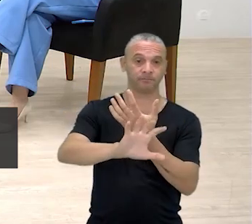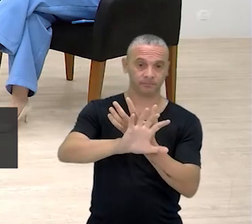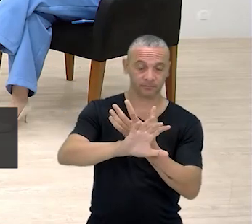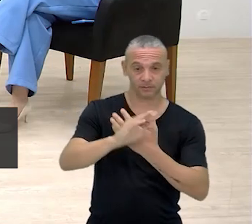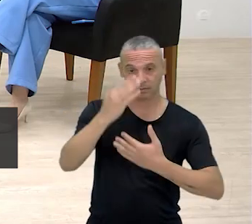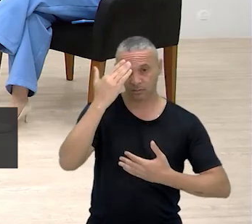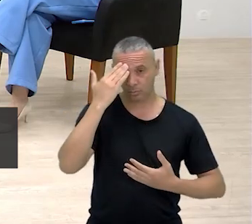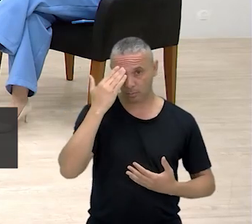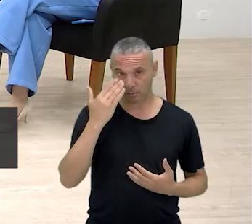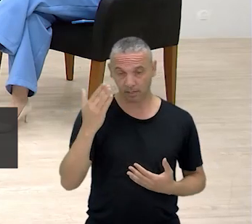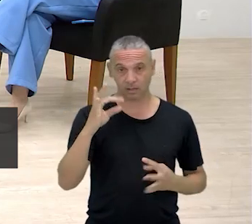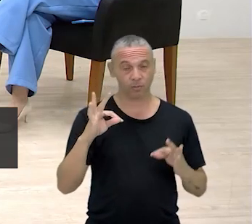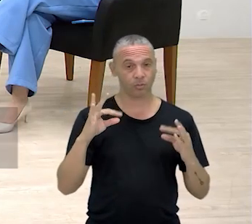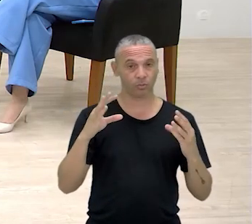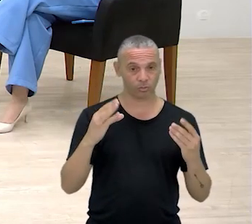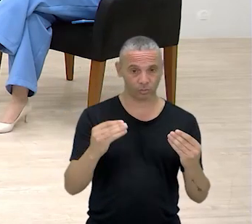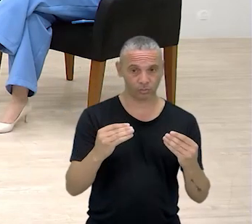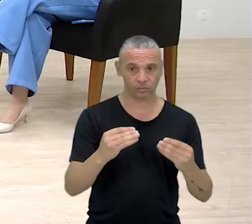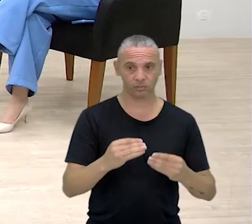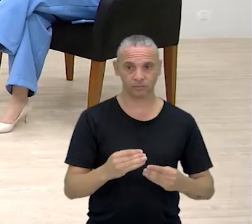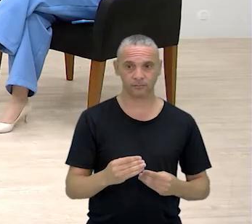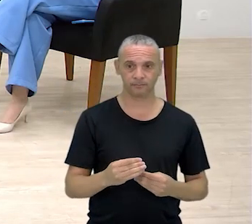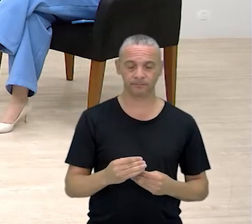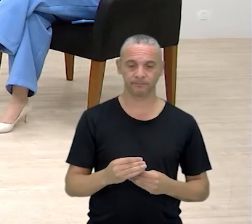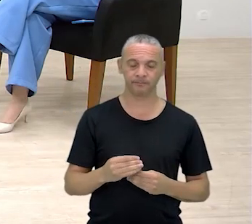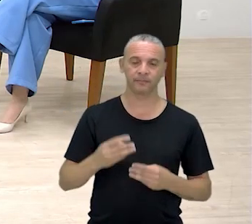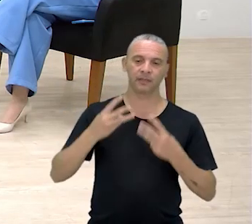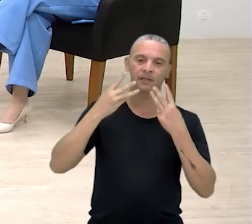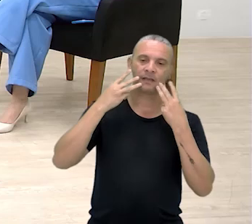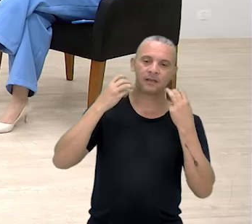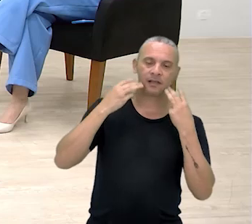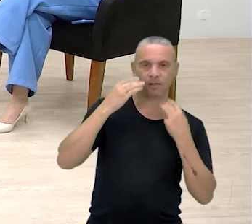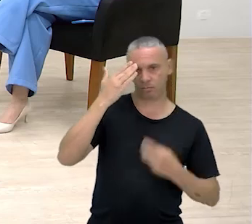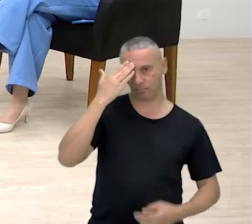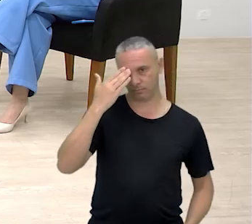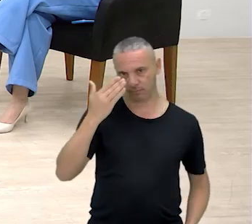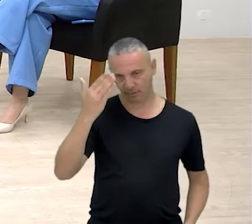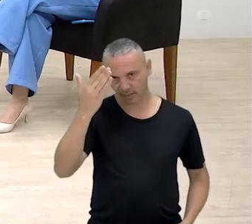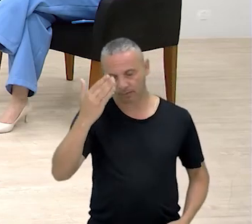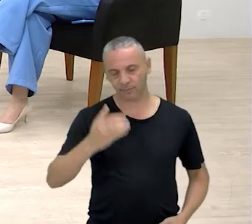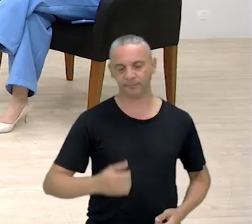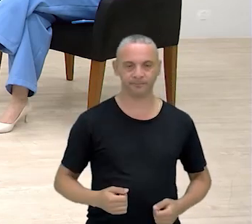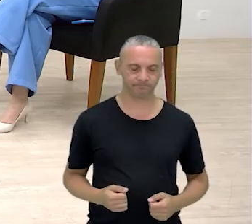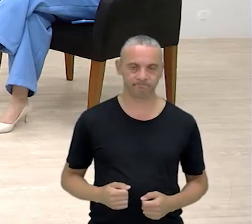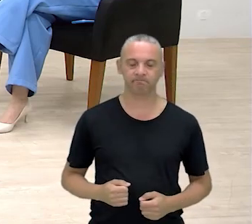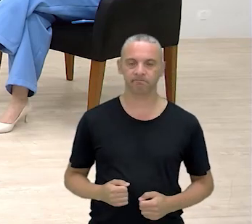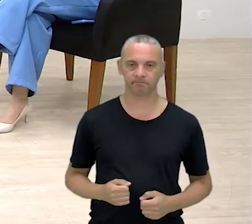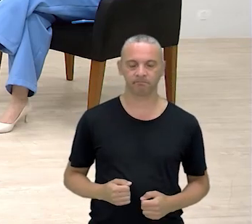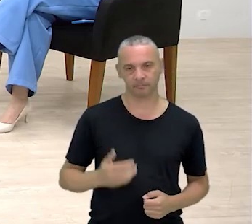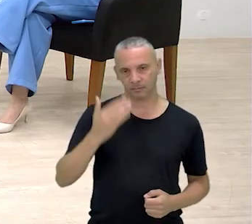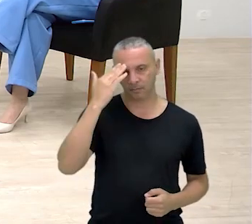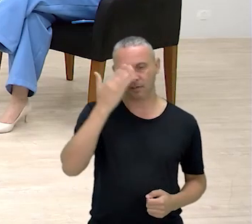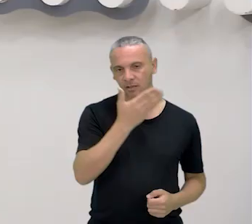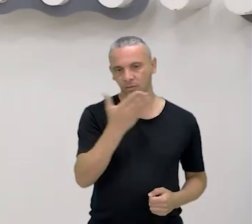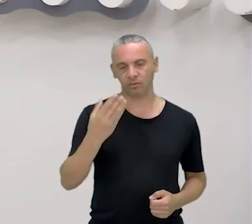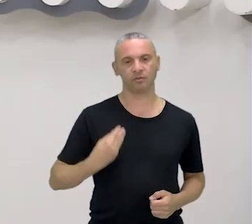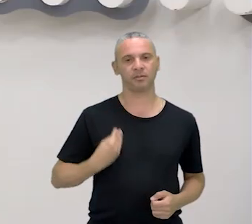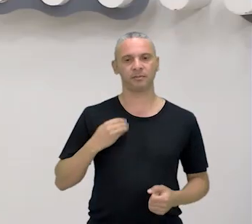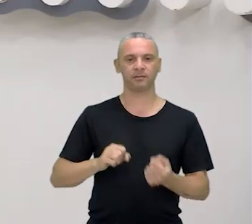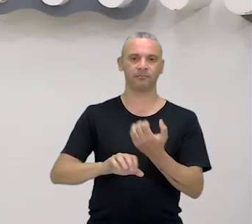Muito grato. Gato Preto também agradece. Isso. E muito obrigada pela